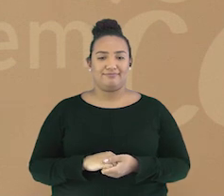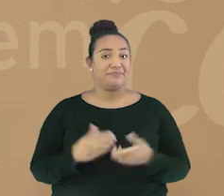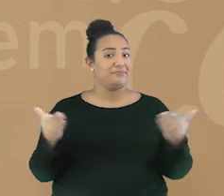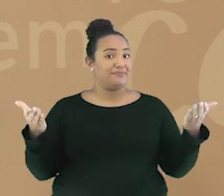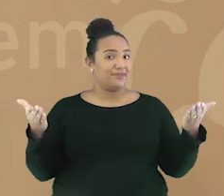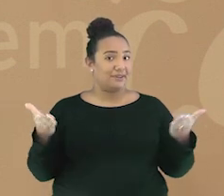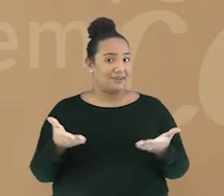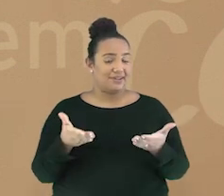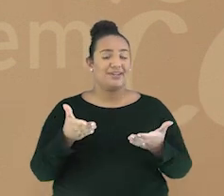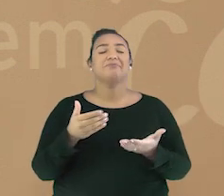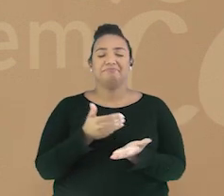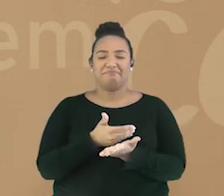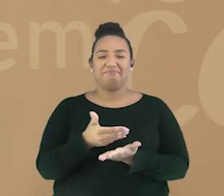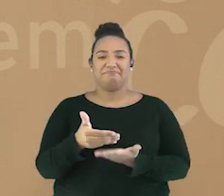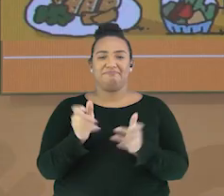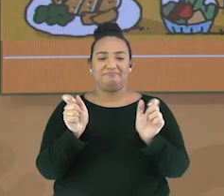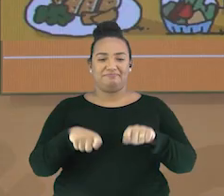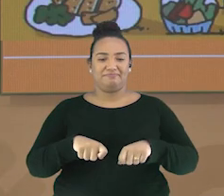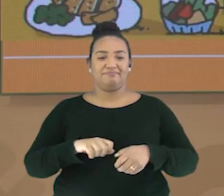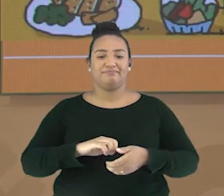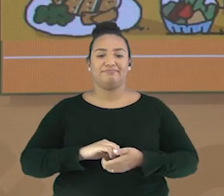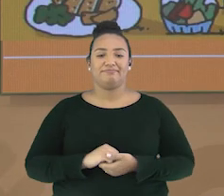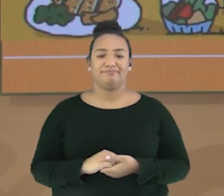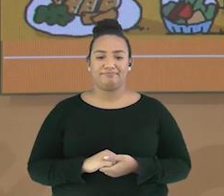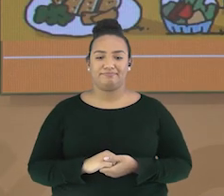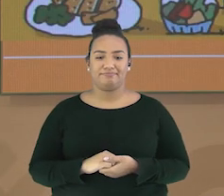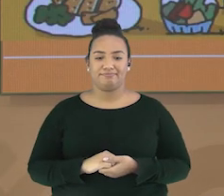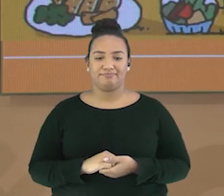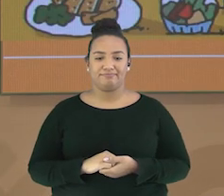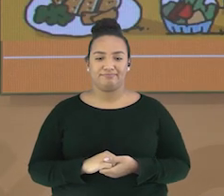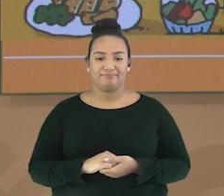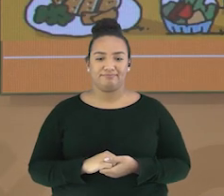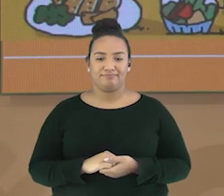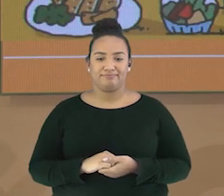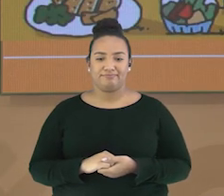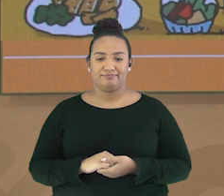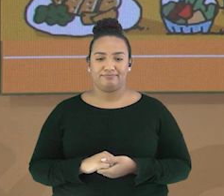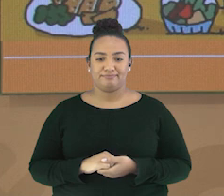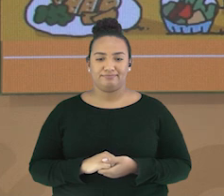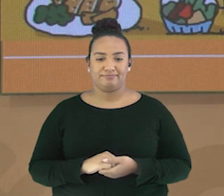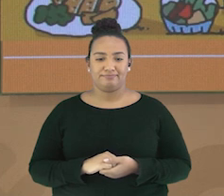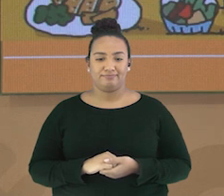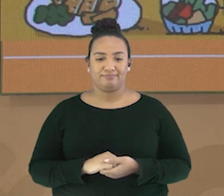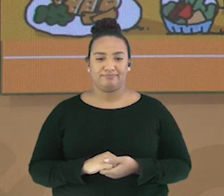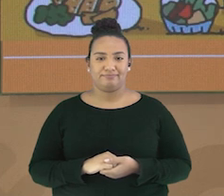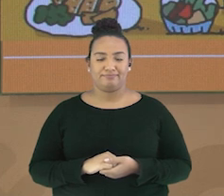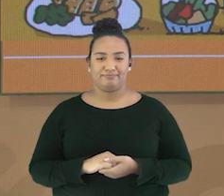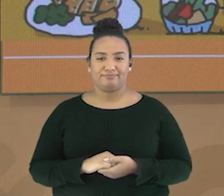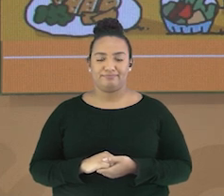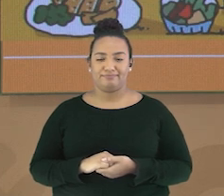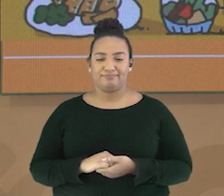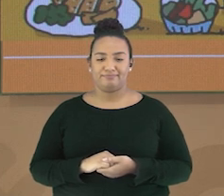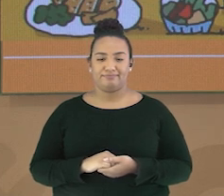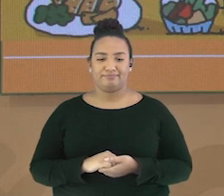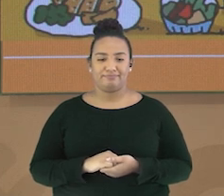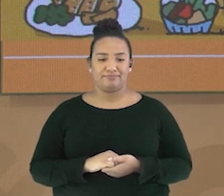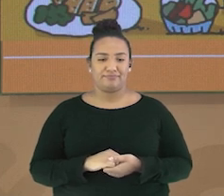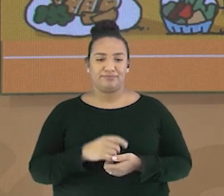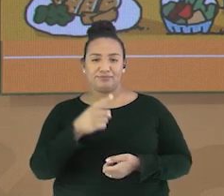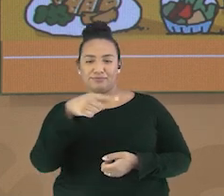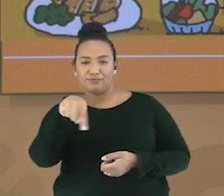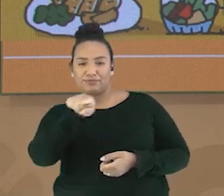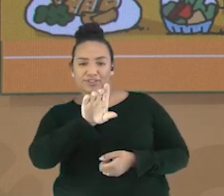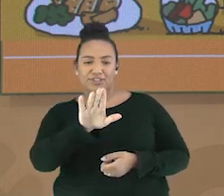sim, podemos começar. Você já deve ter escutado por aí, igual aqui nessa tirinha: menino,